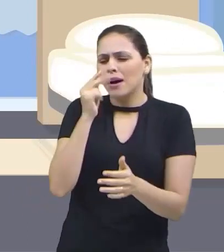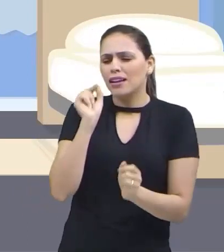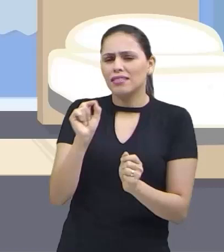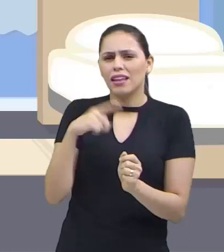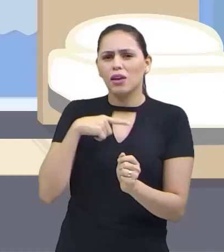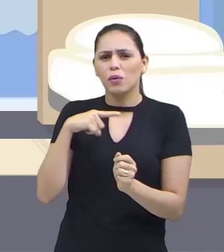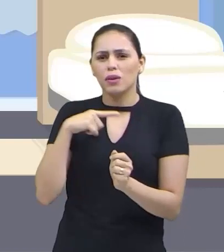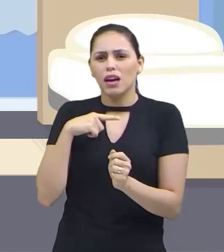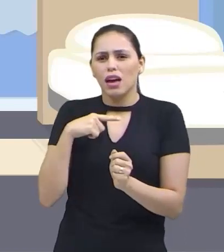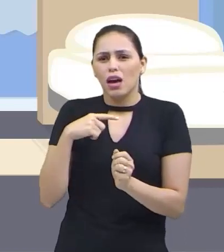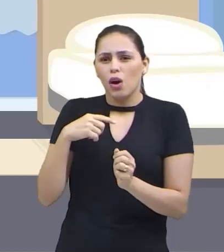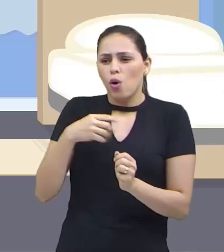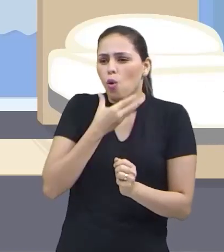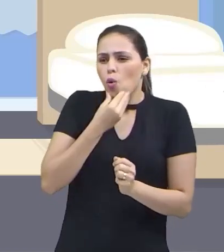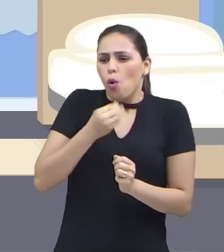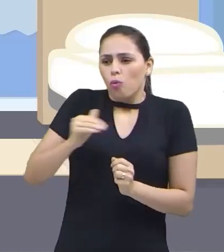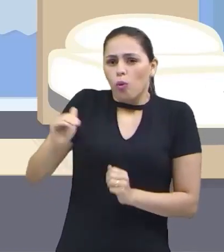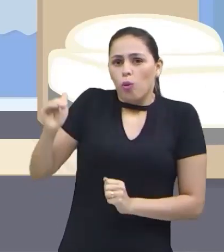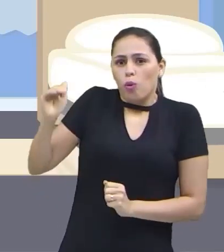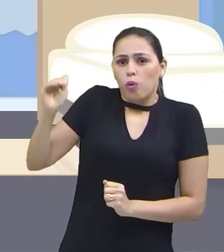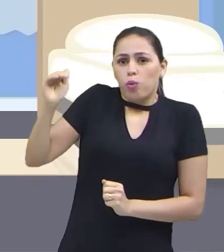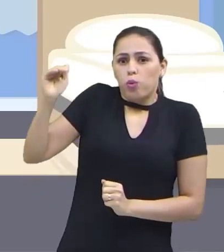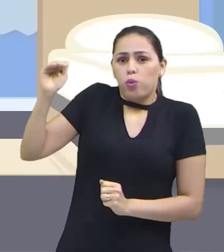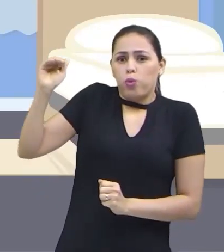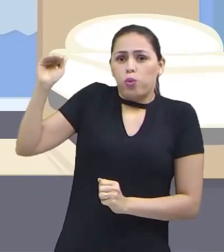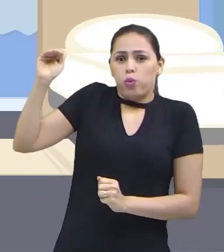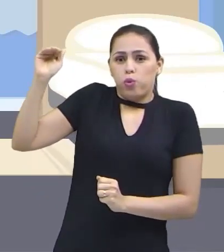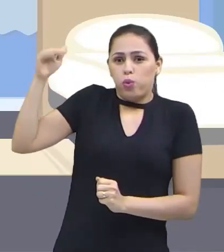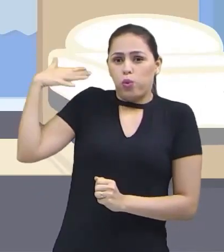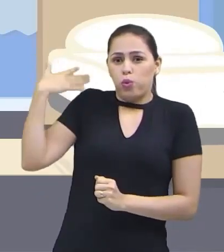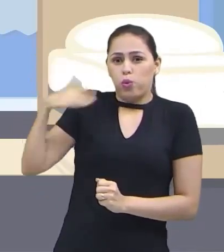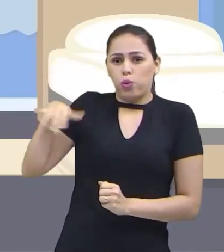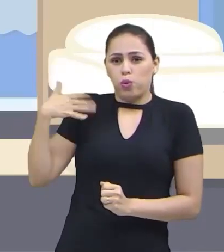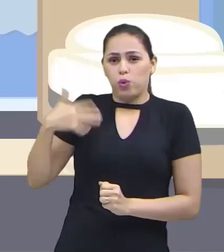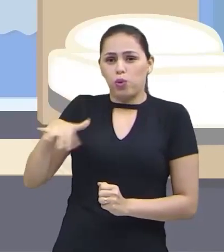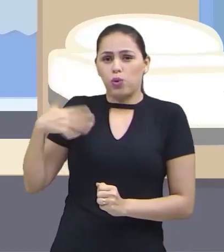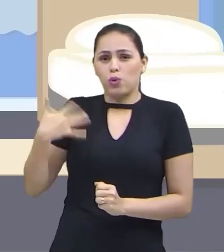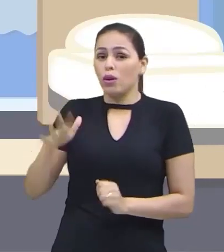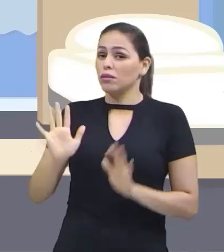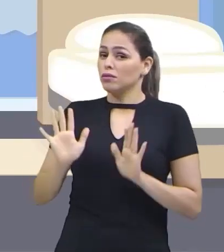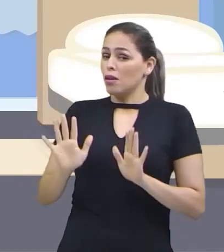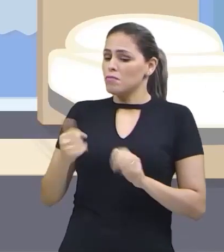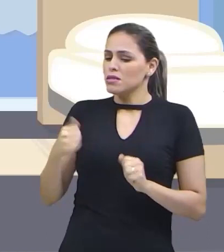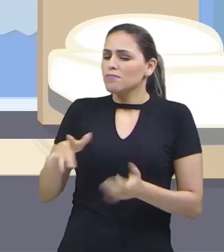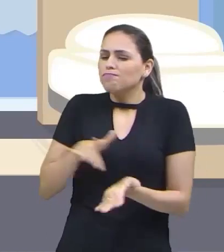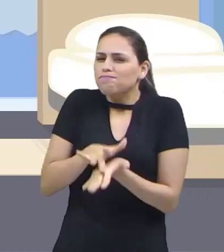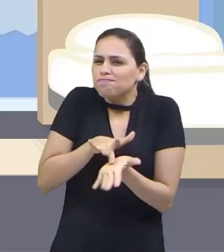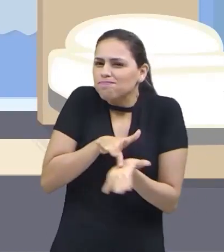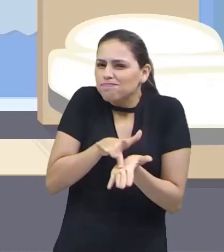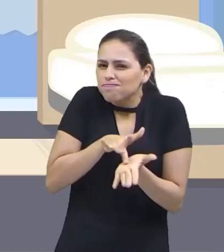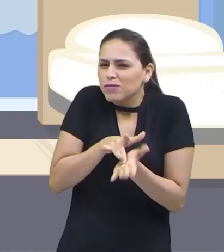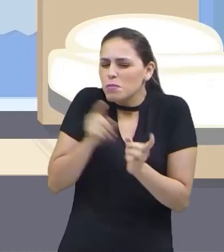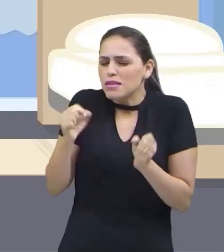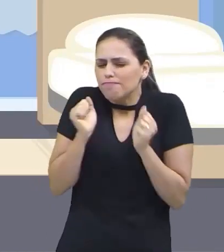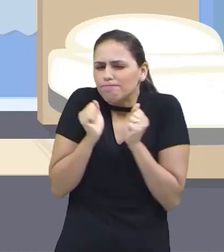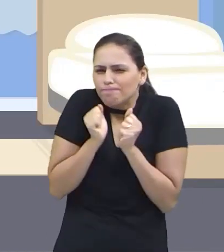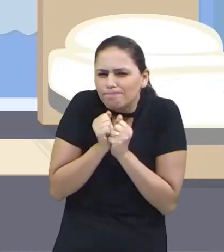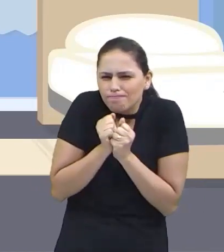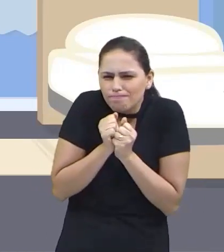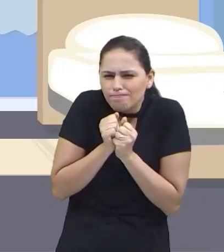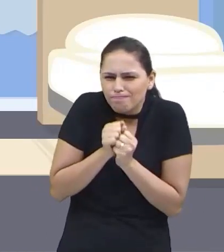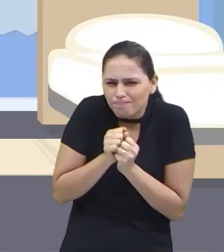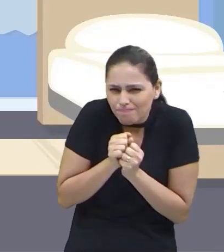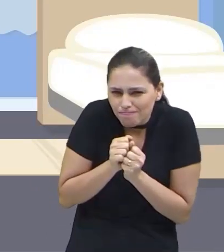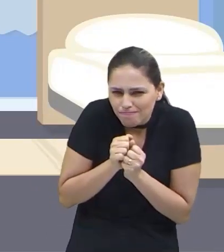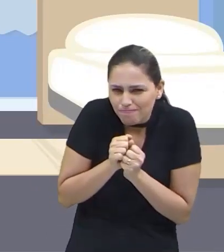o gigante. O gigante é muito grandão. Então, pra gente enganar o gigante, a gente vai ficar bem pequenininho e passar abaixado